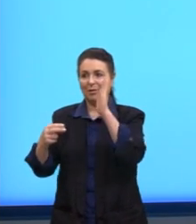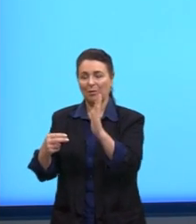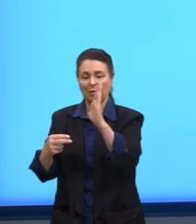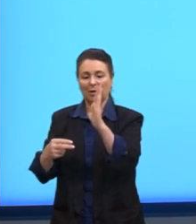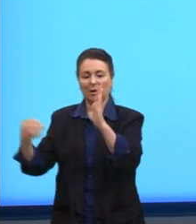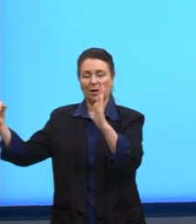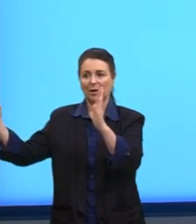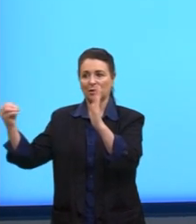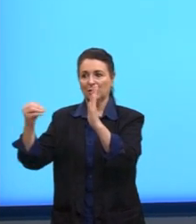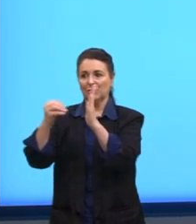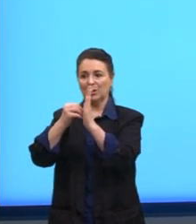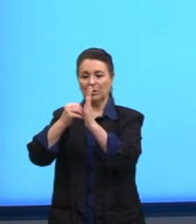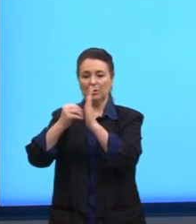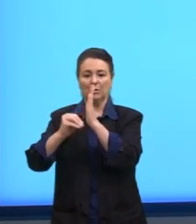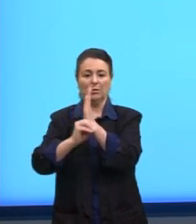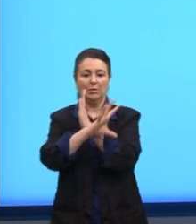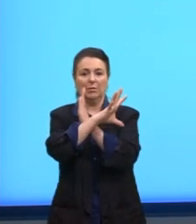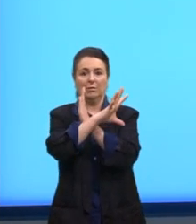virtual